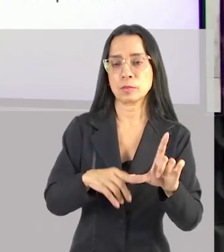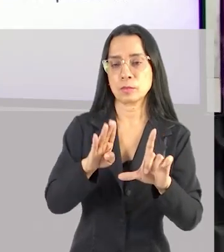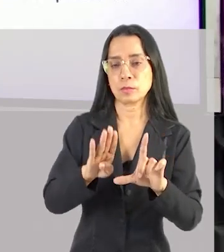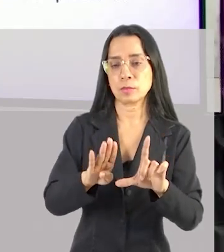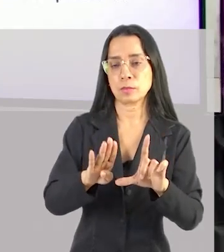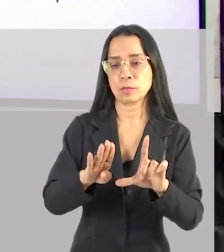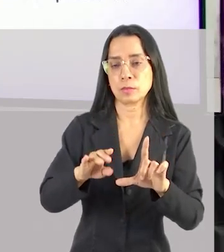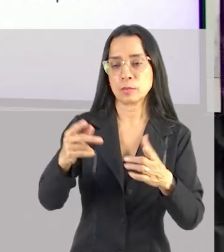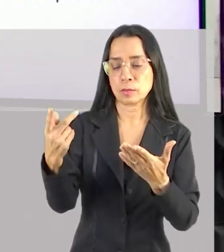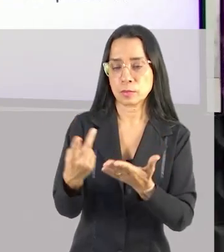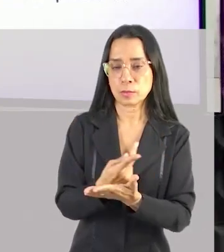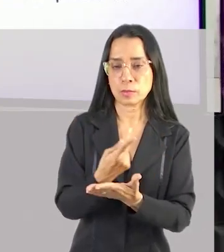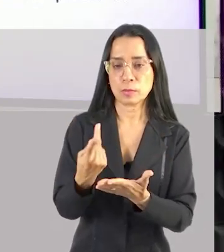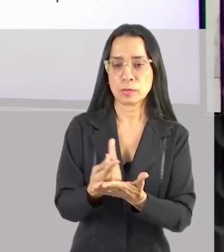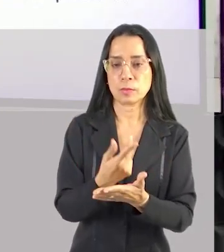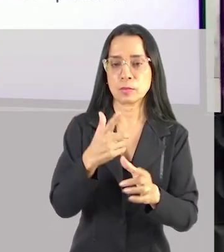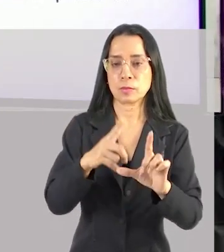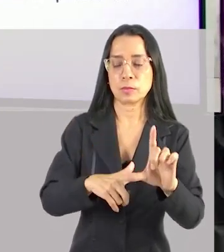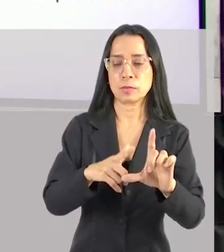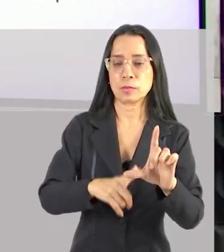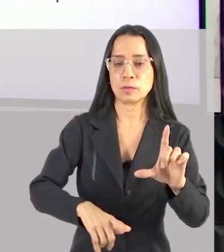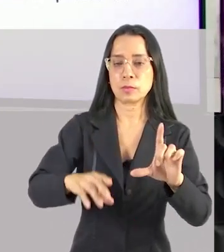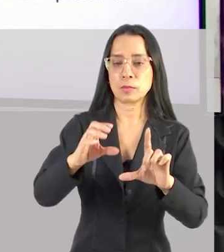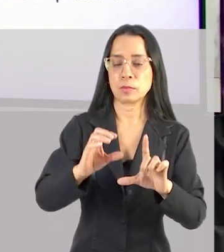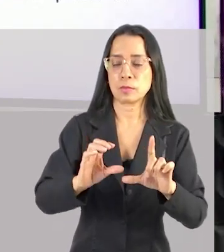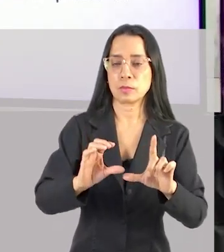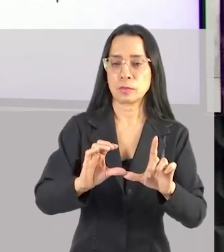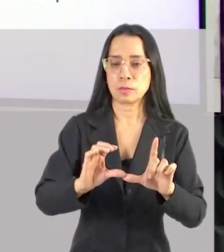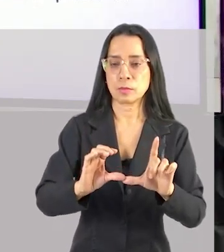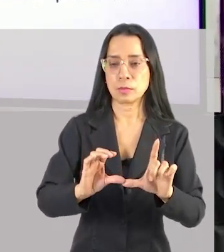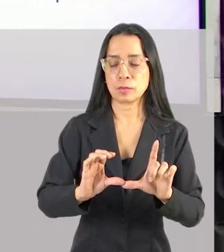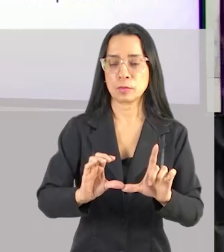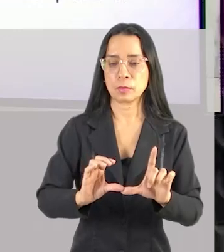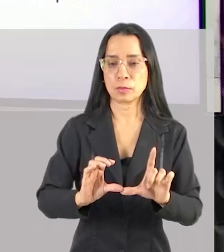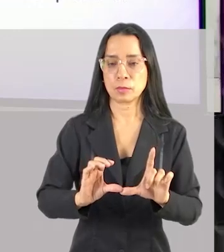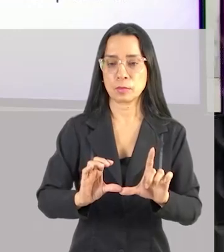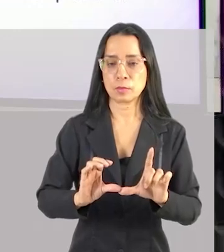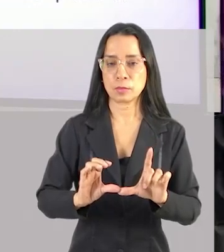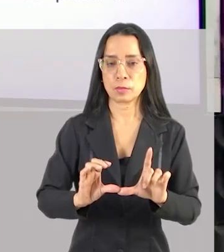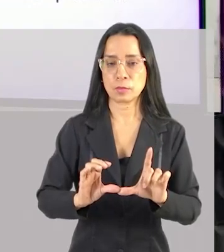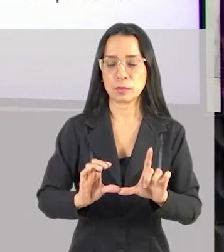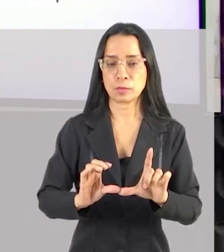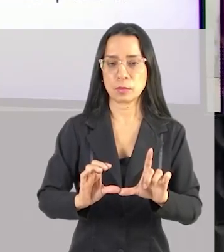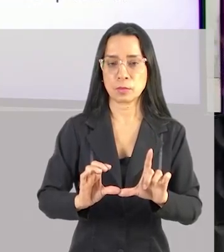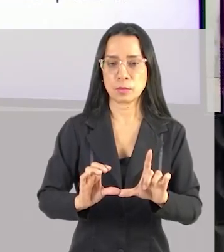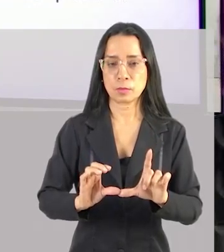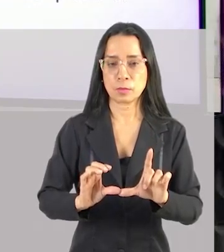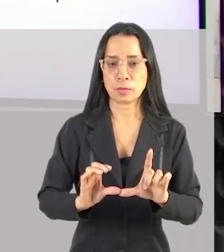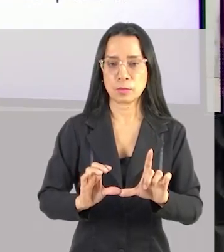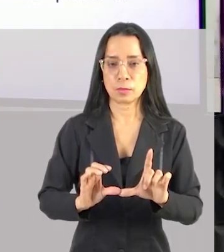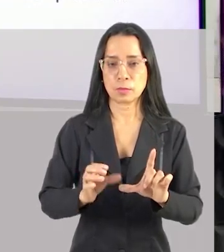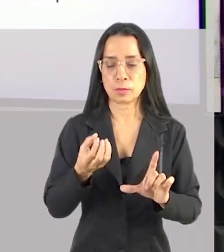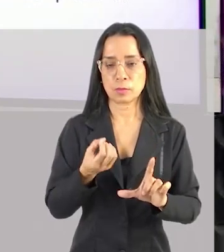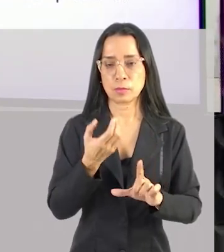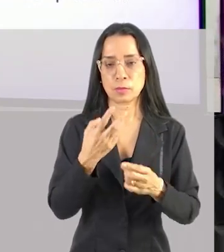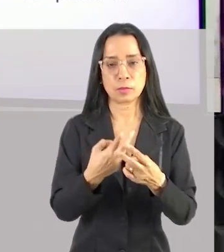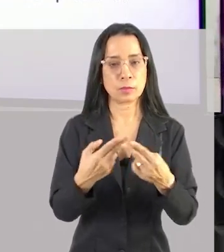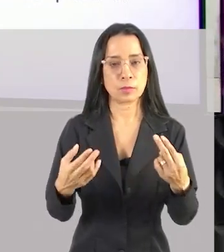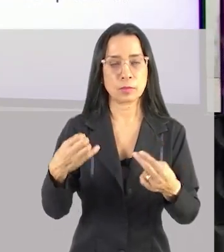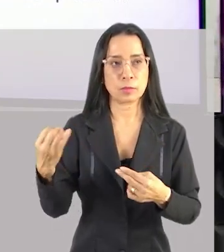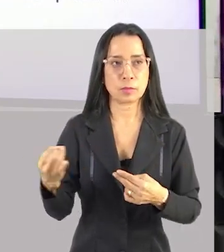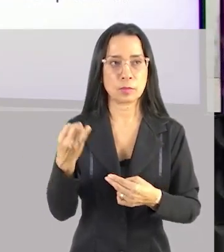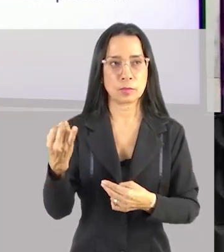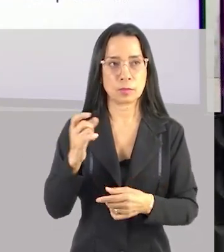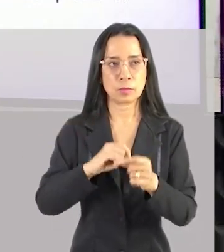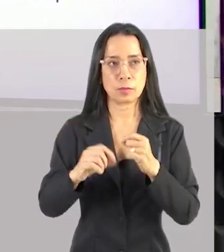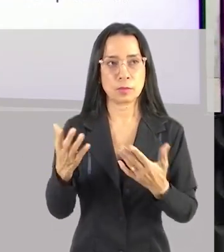a gente já descarta também. Letra C, conhecimento das coisas importantes para a vida do homem. Bom, que coisas